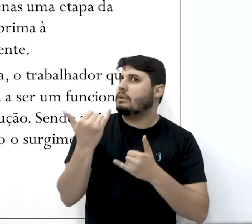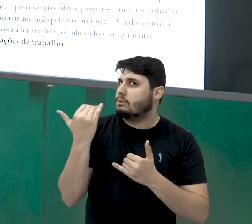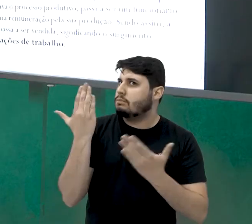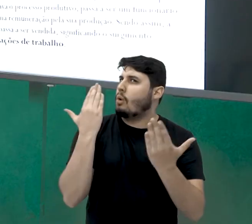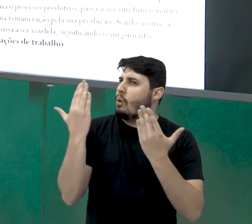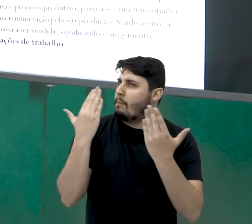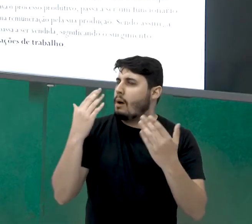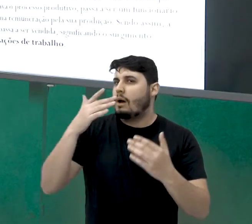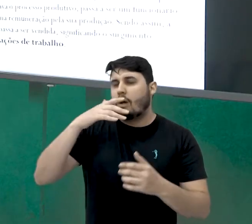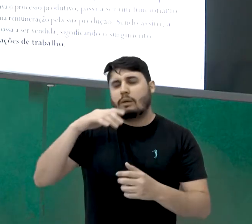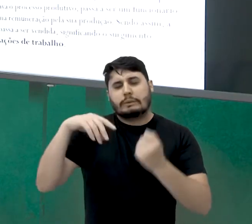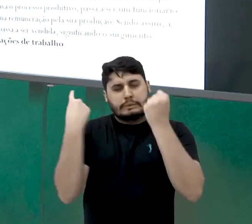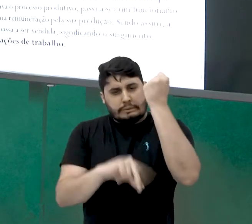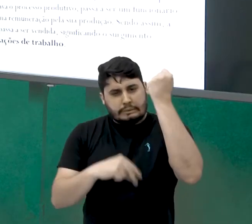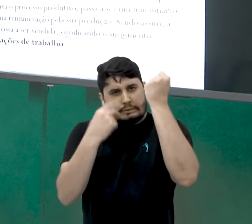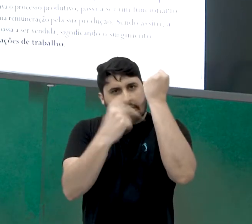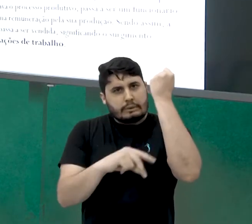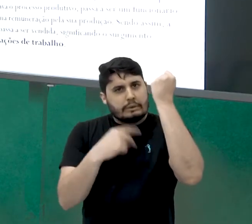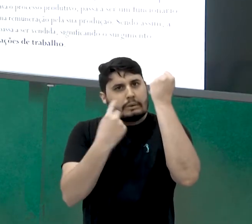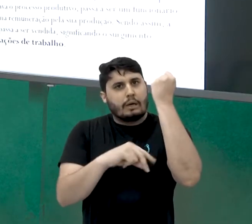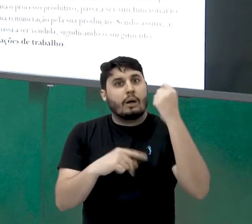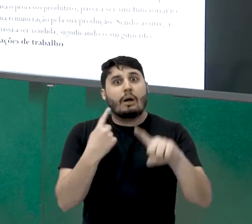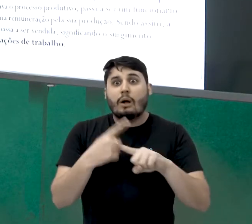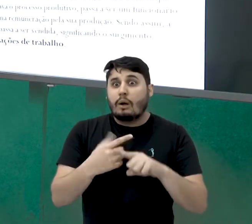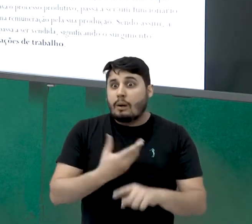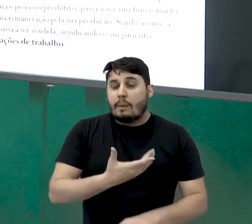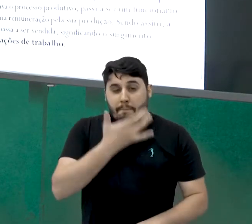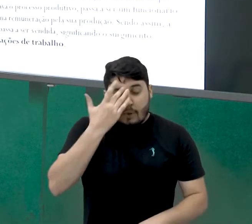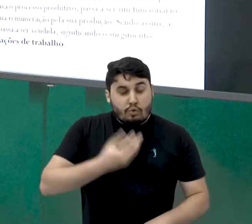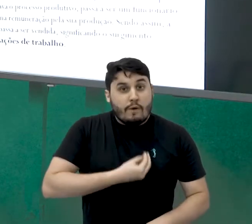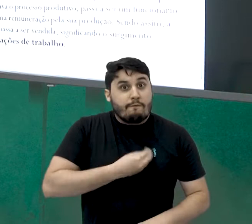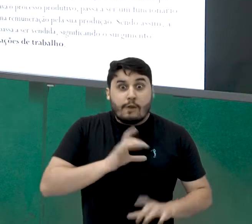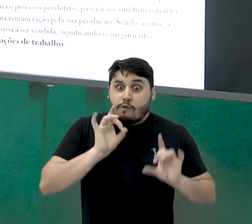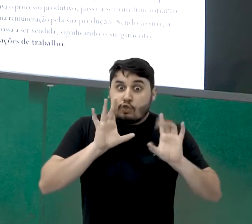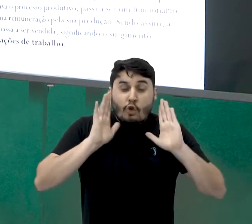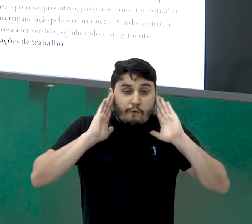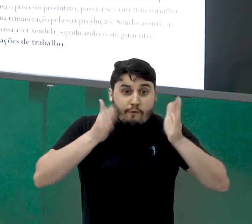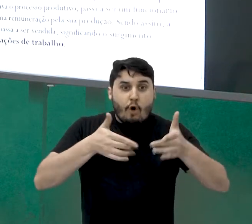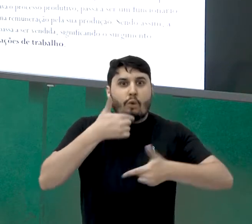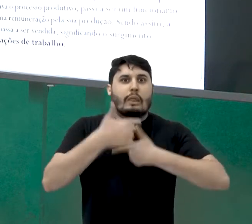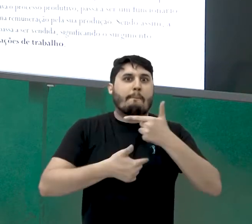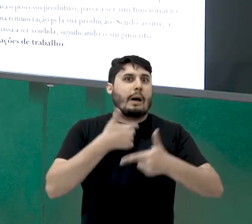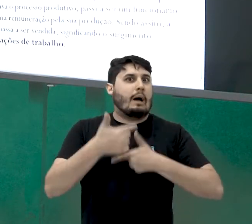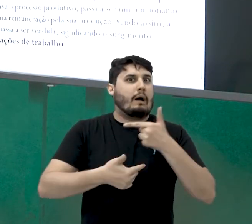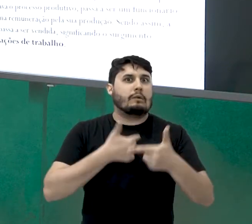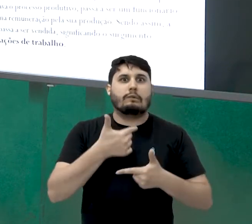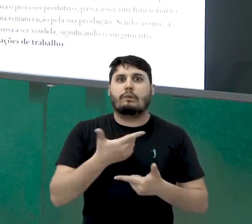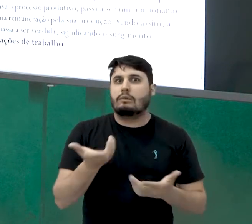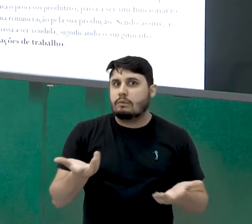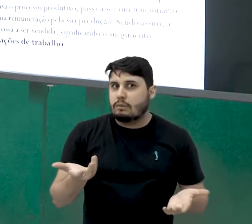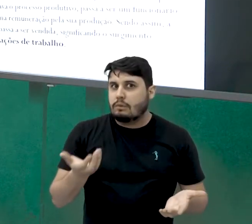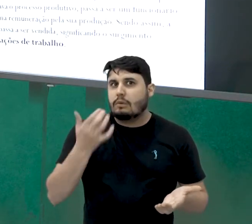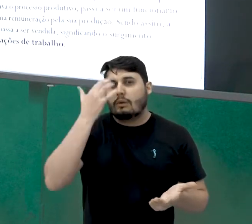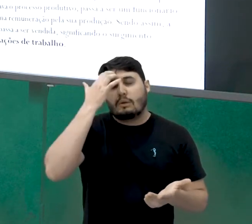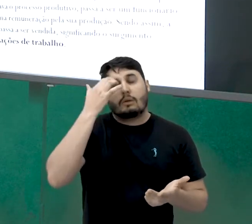cara vivia basicamente para o trabalho. Muitas das fábricas, lá na Inglaterra,